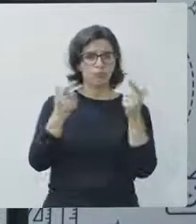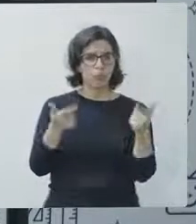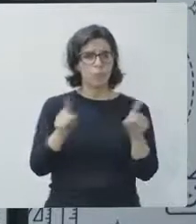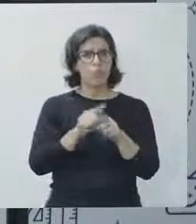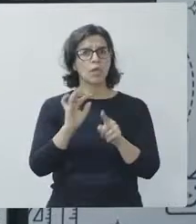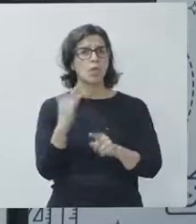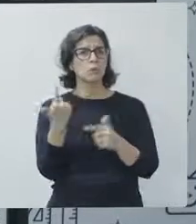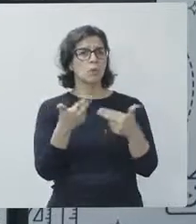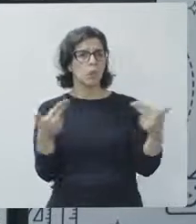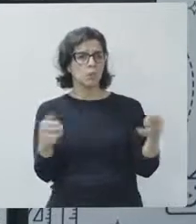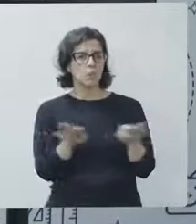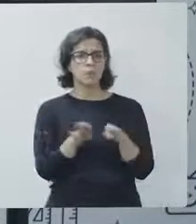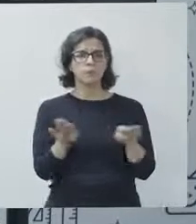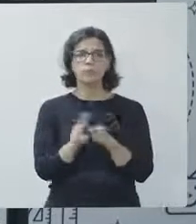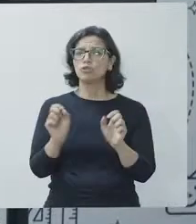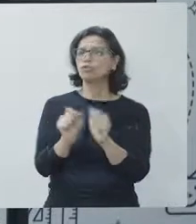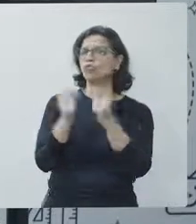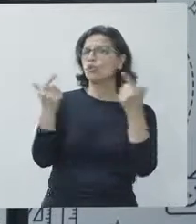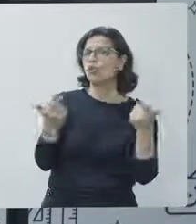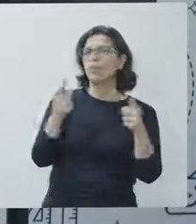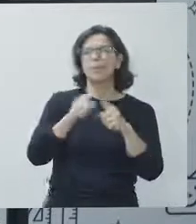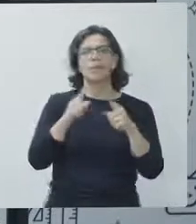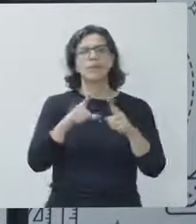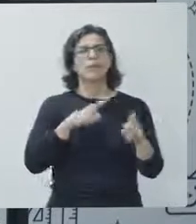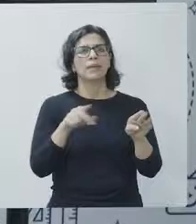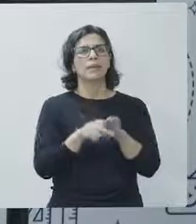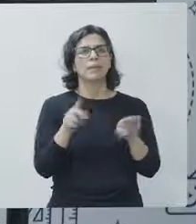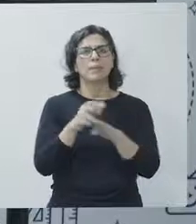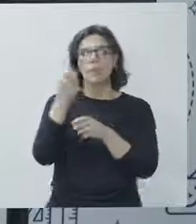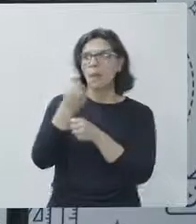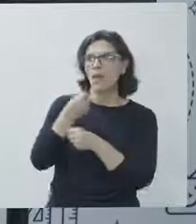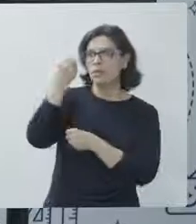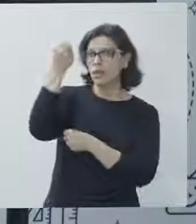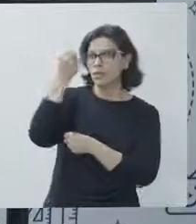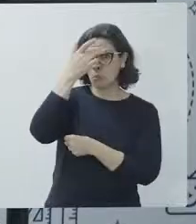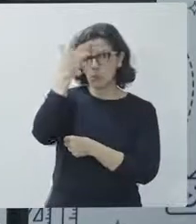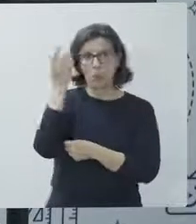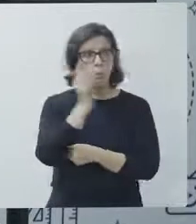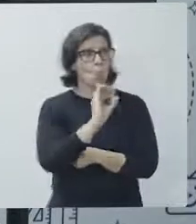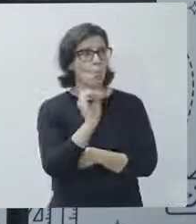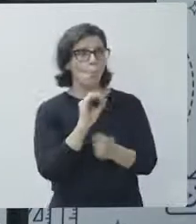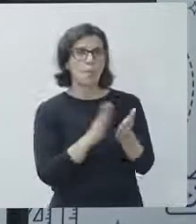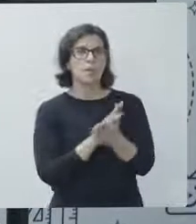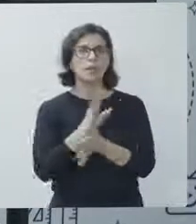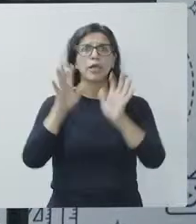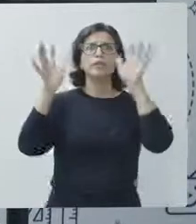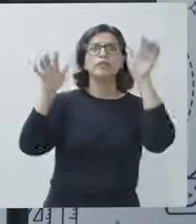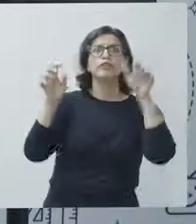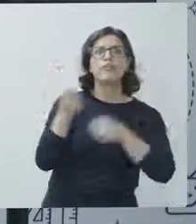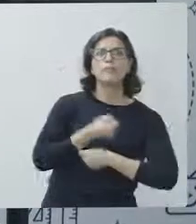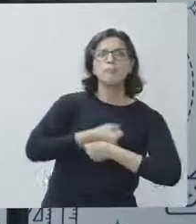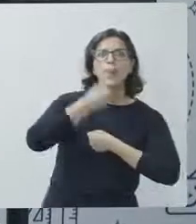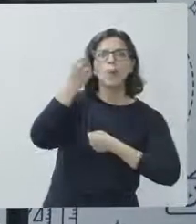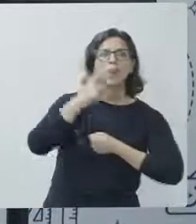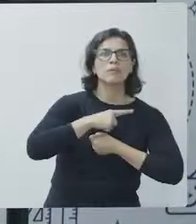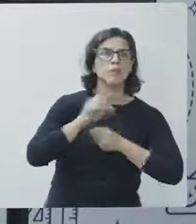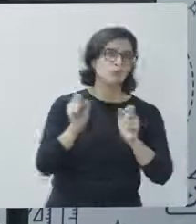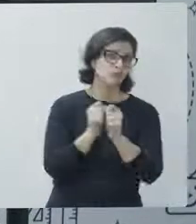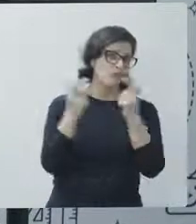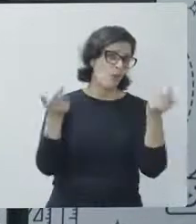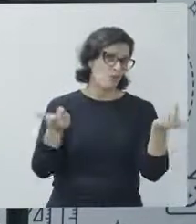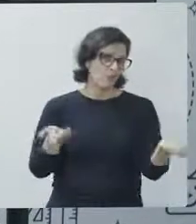porque aconteceu alguma coisa. Ah, você teve sorte de levar um guarda-chuva quando ninguém levou um guarda-chuva e choveu no dia.